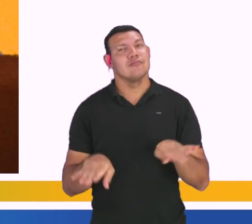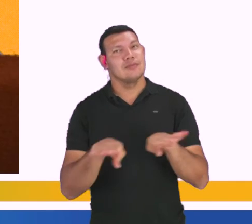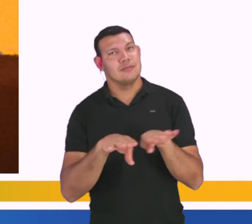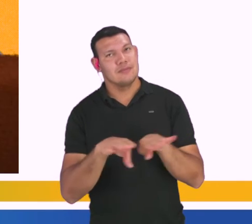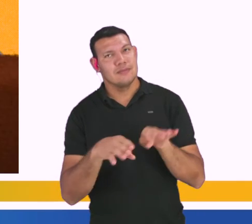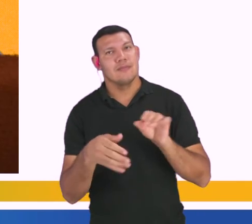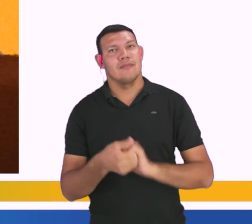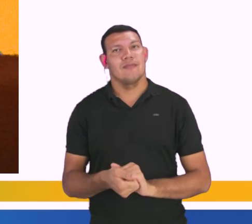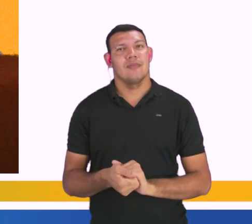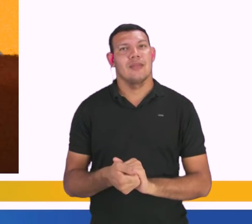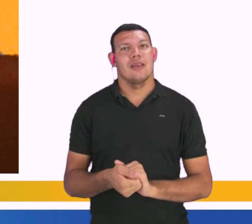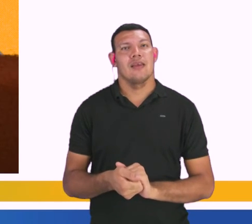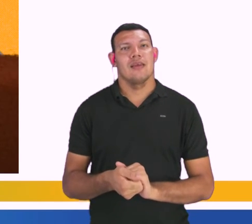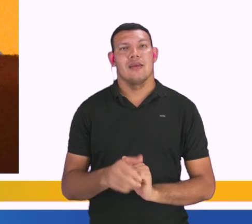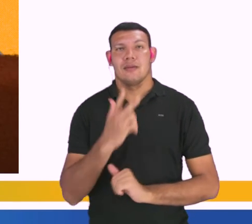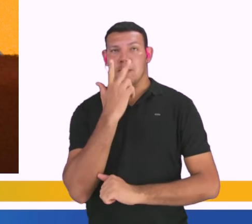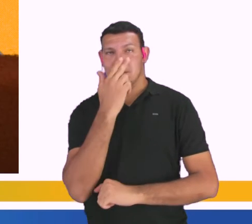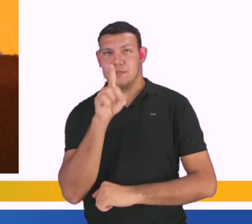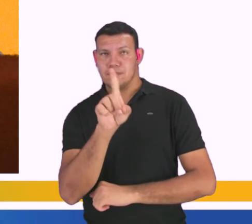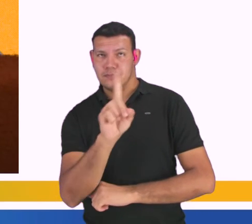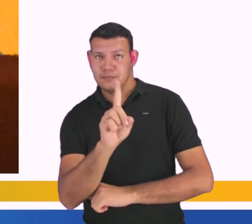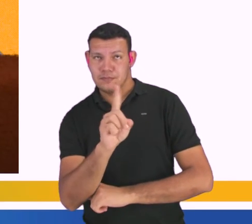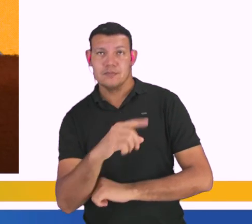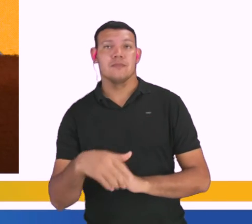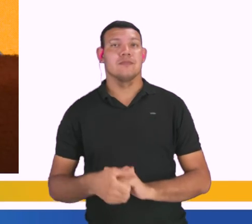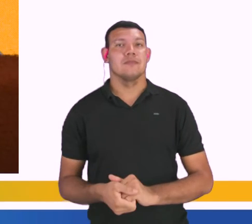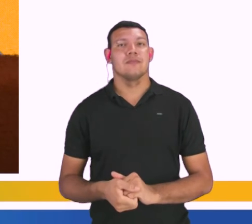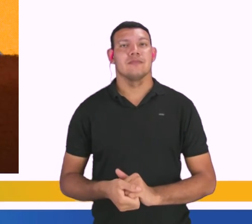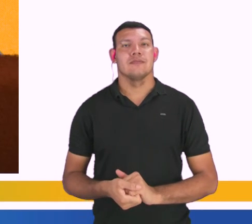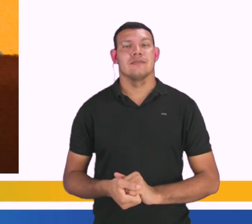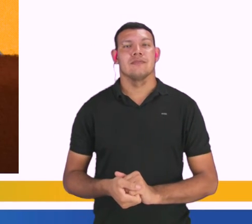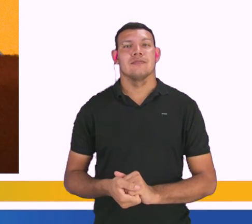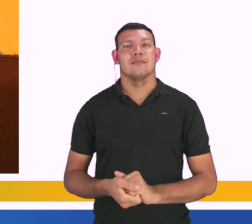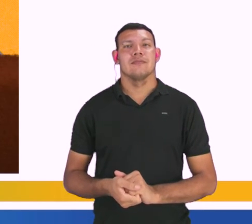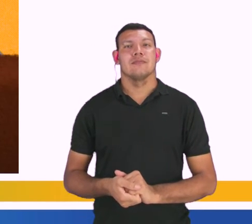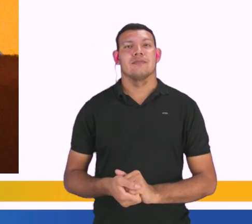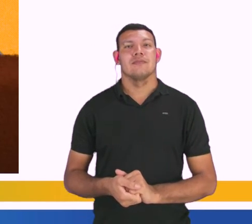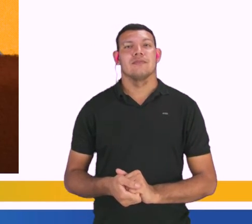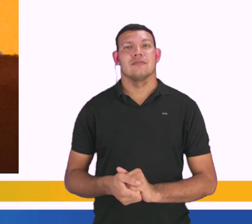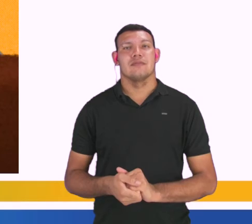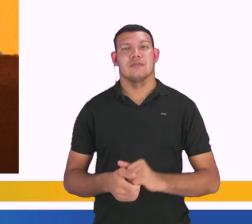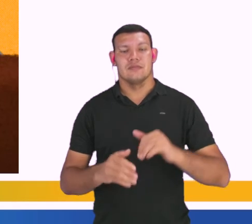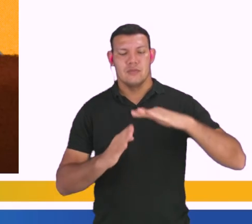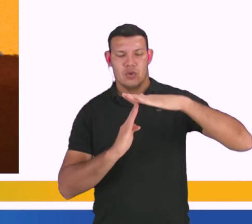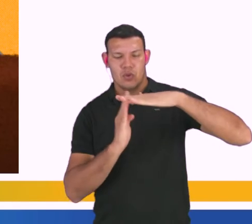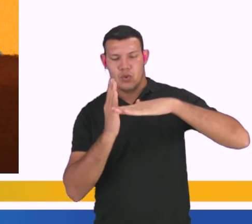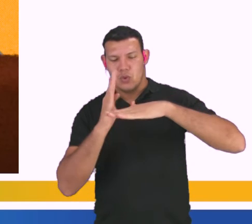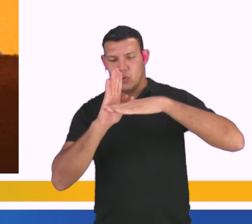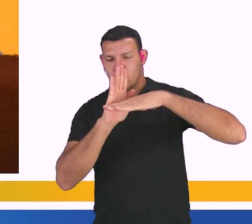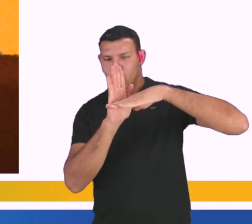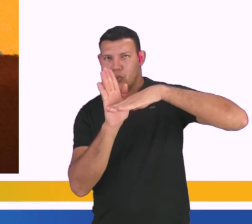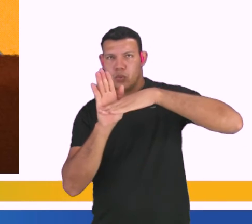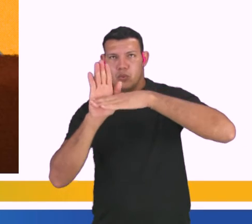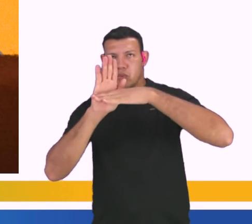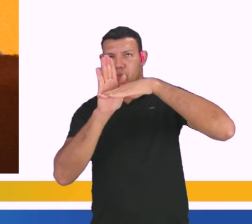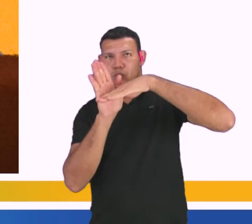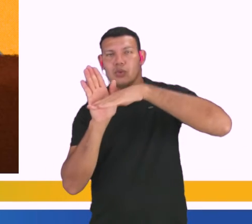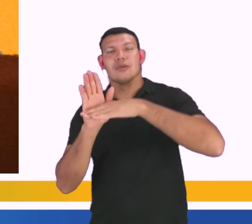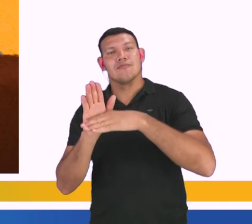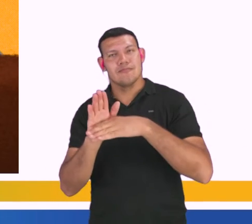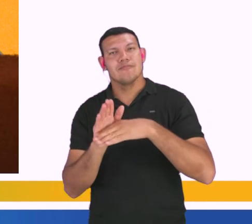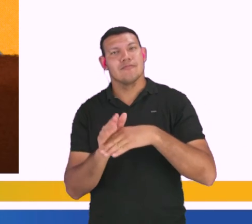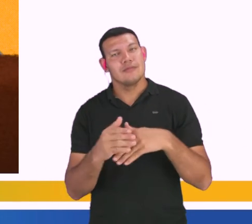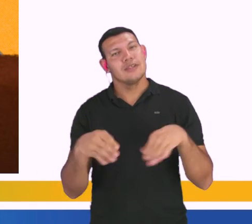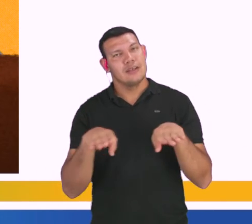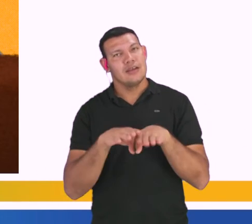parecido. Apesar de não parecer, mas aí a gente tem que as montanhas elas também flutuam aí no manto da Terra,